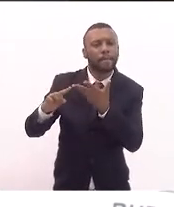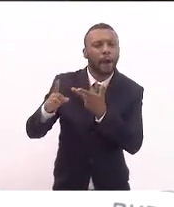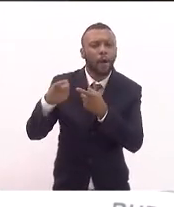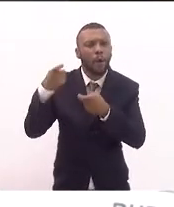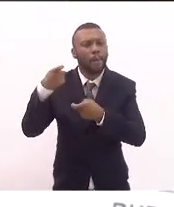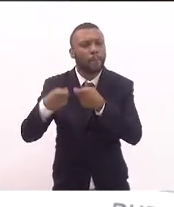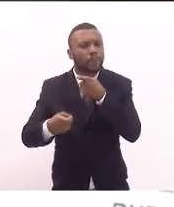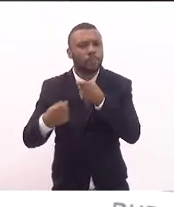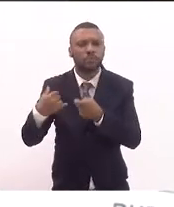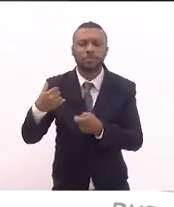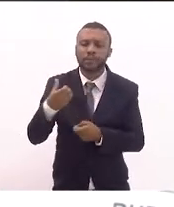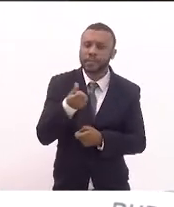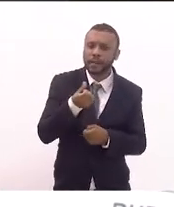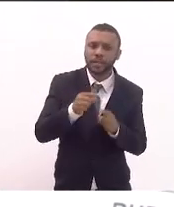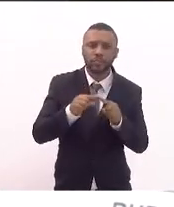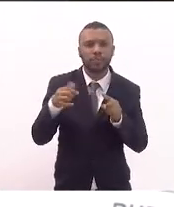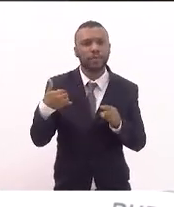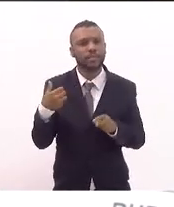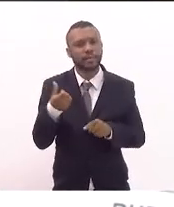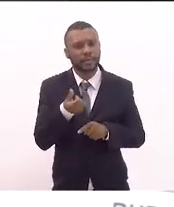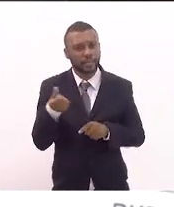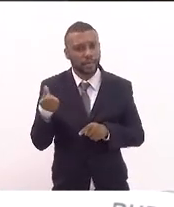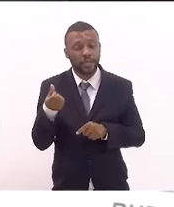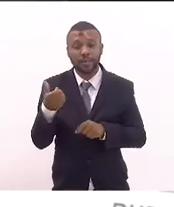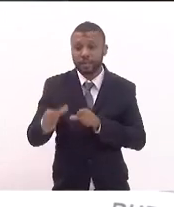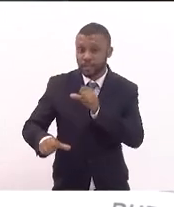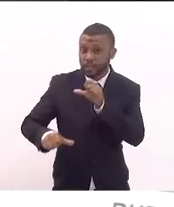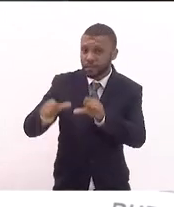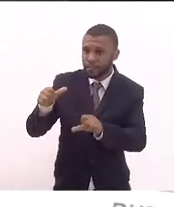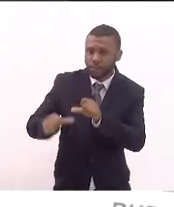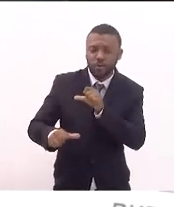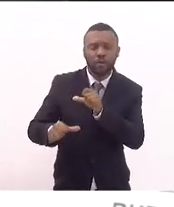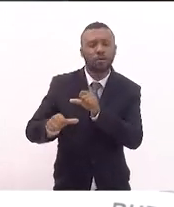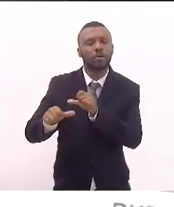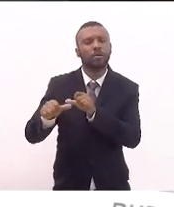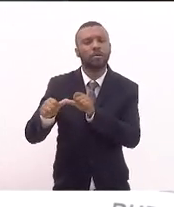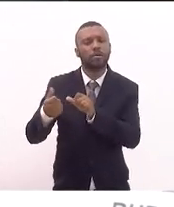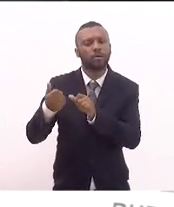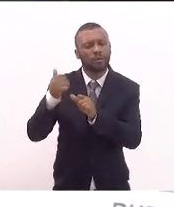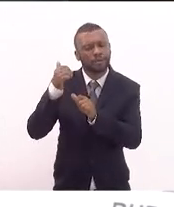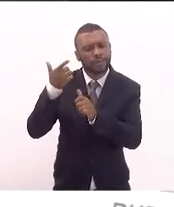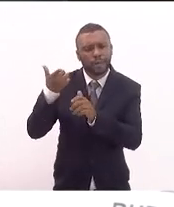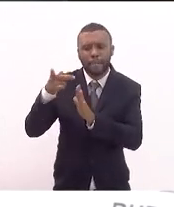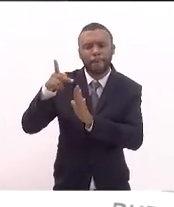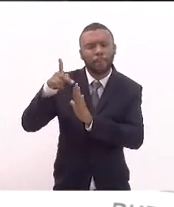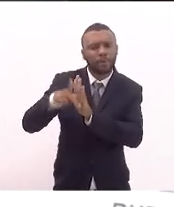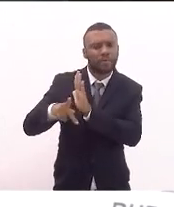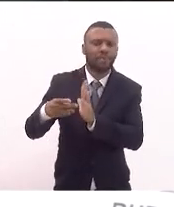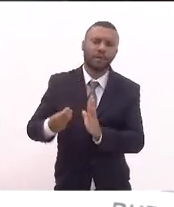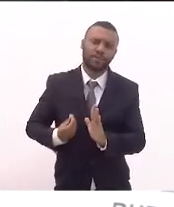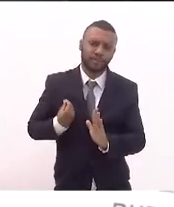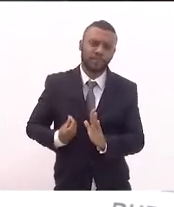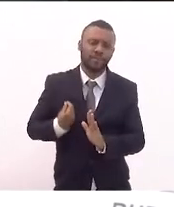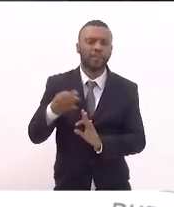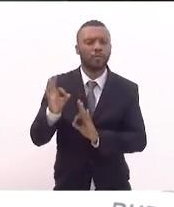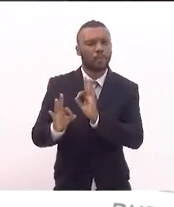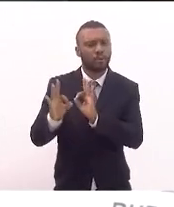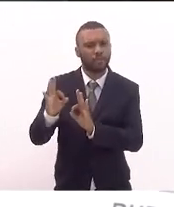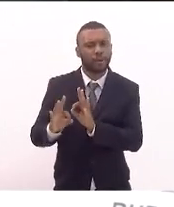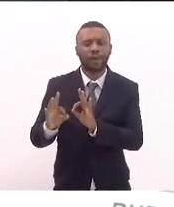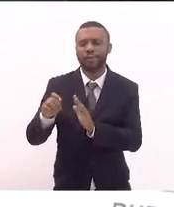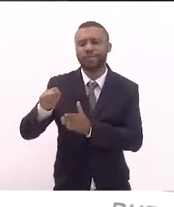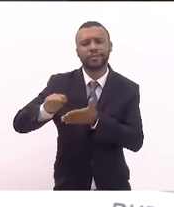e transformou esse sofrimento num projeto de vida. E escreveu livros, fez uma cartilha